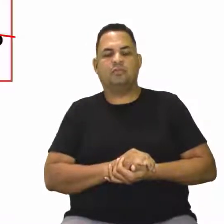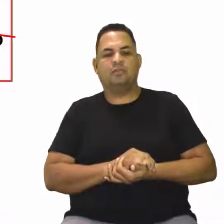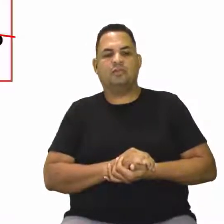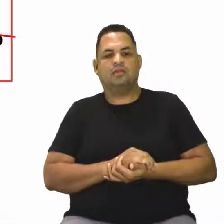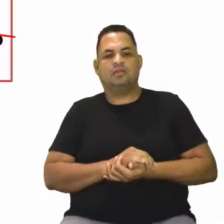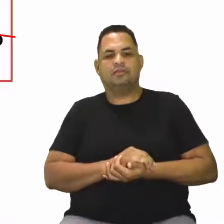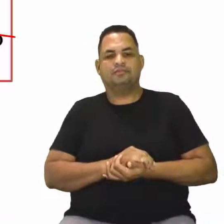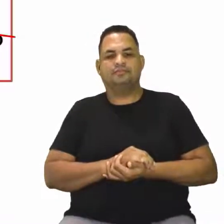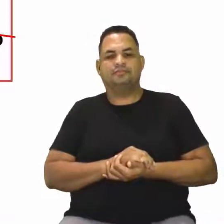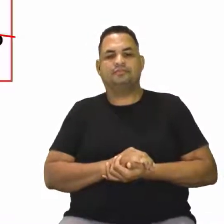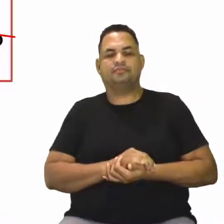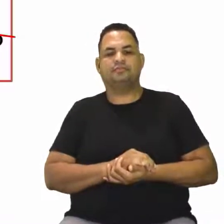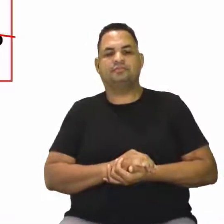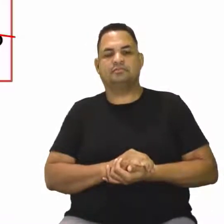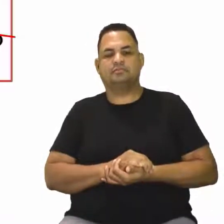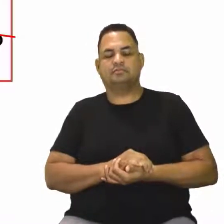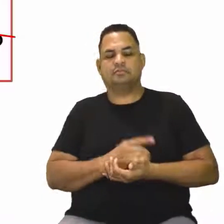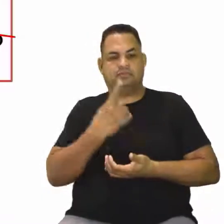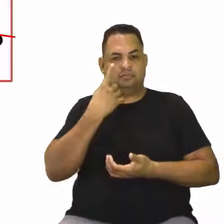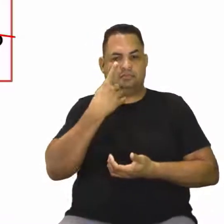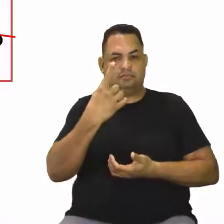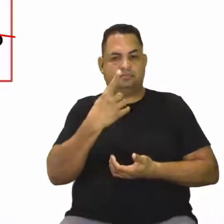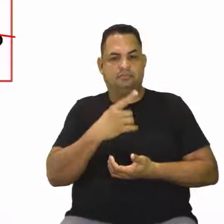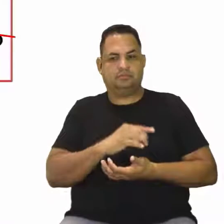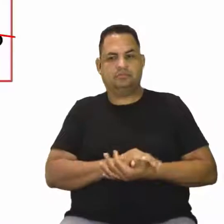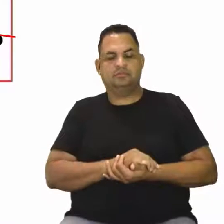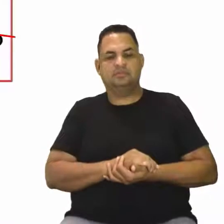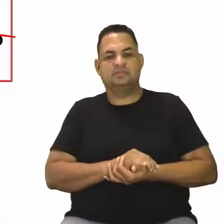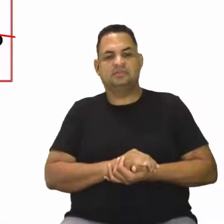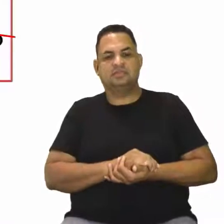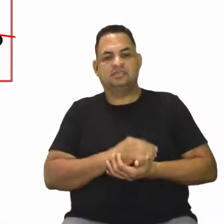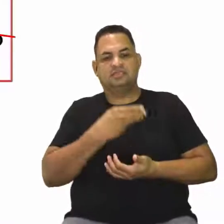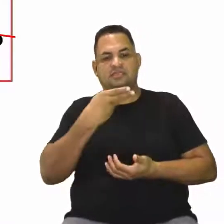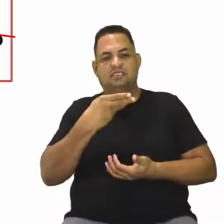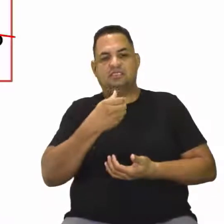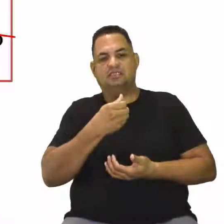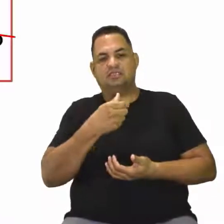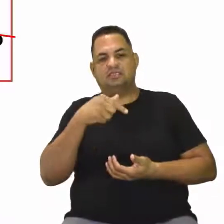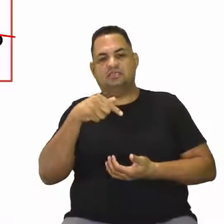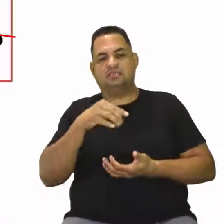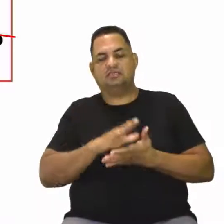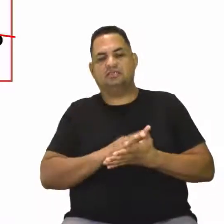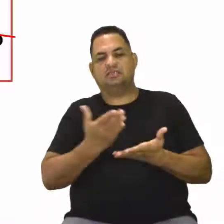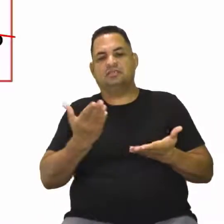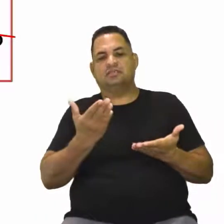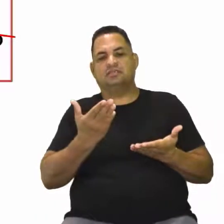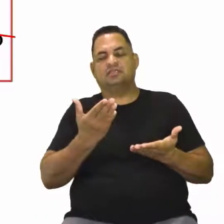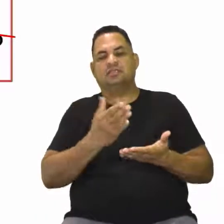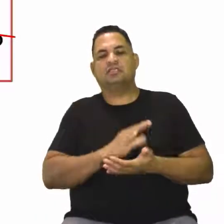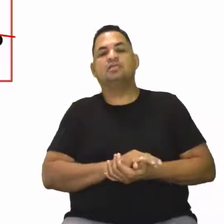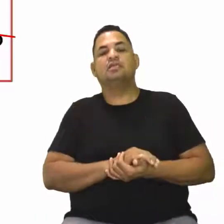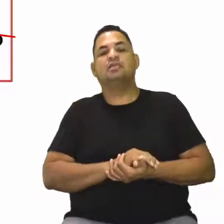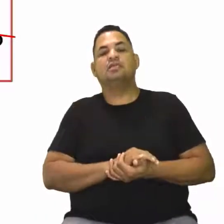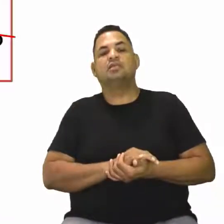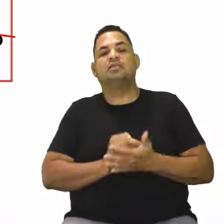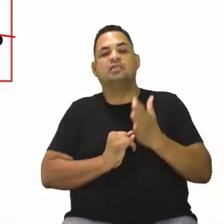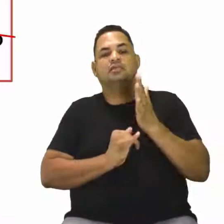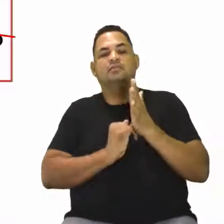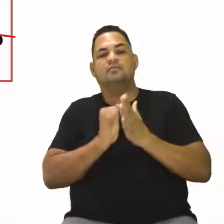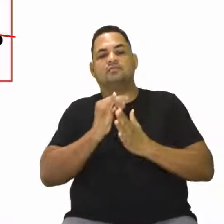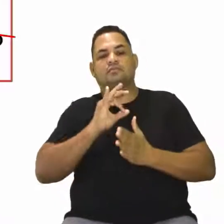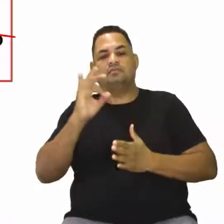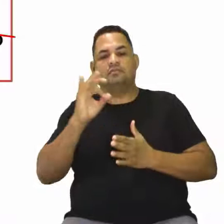1, aí você vê 307%, estava a inflação, né? Com o Plano Bresce